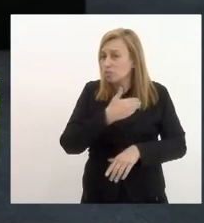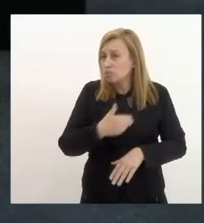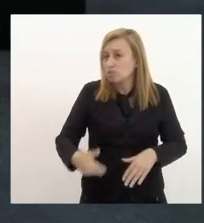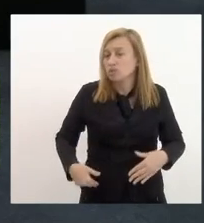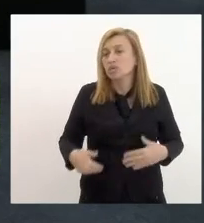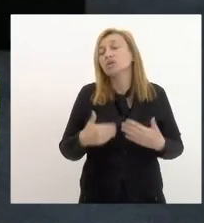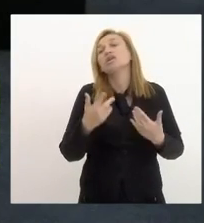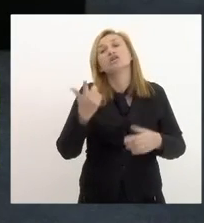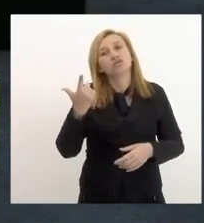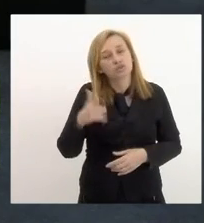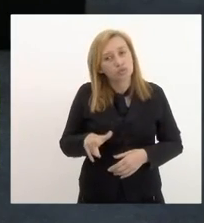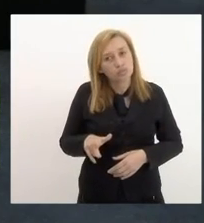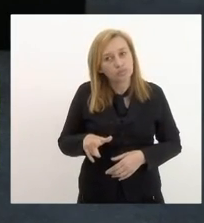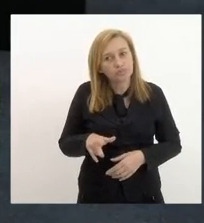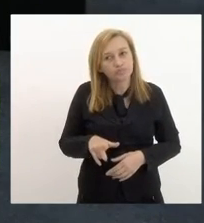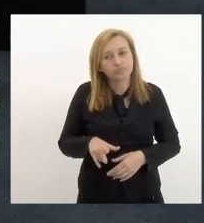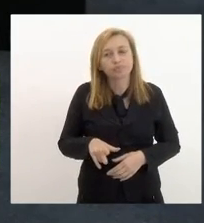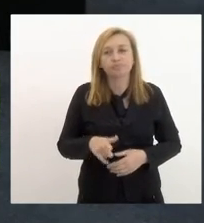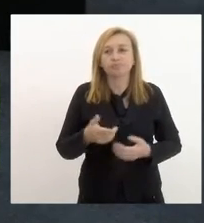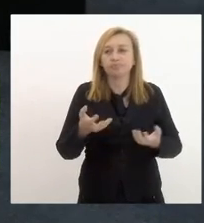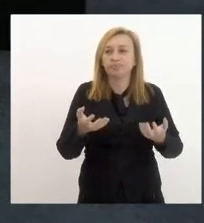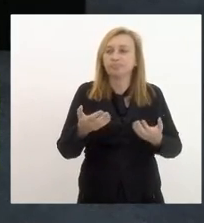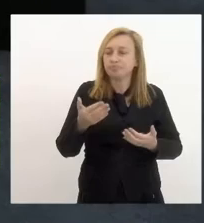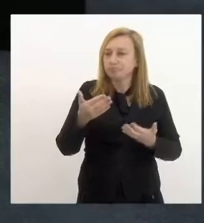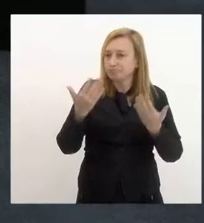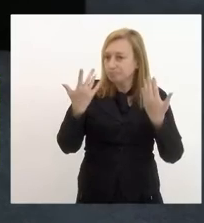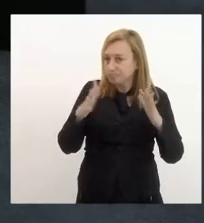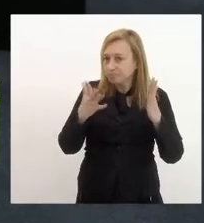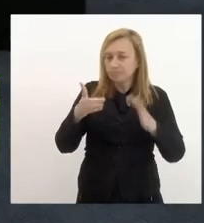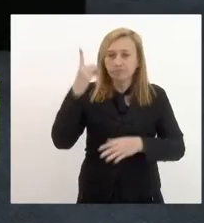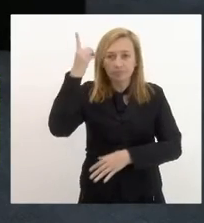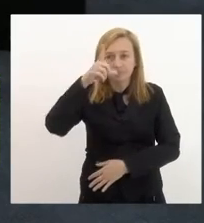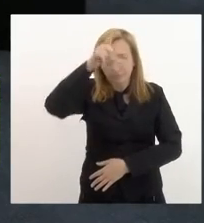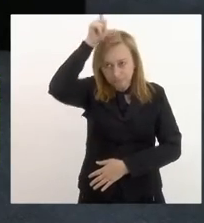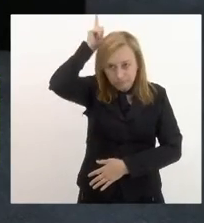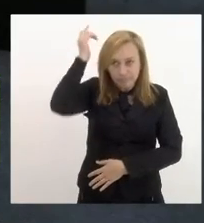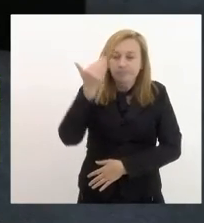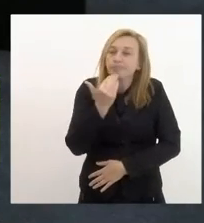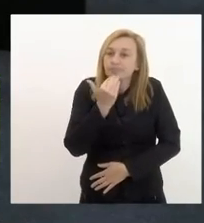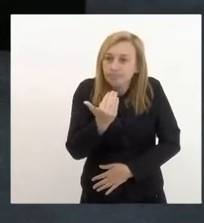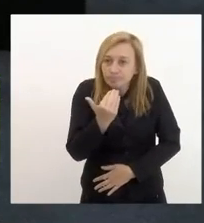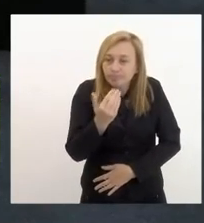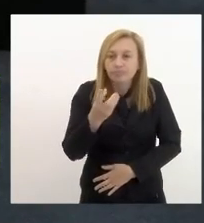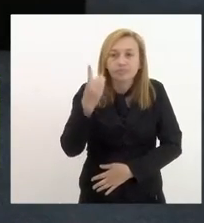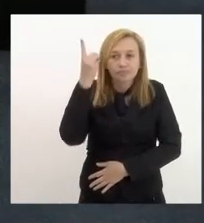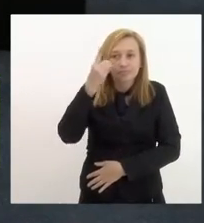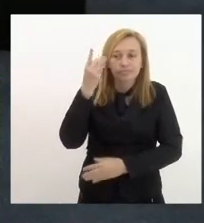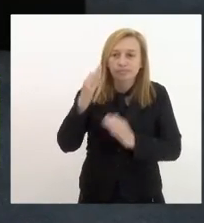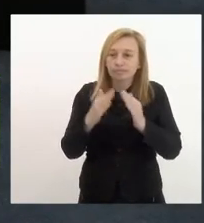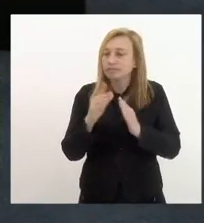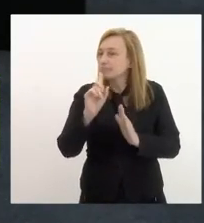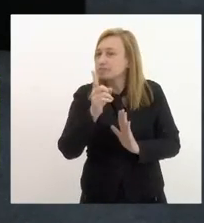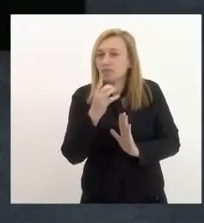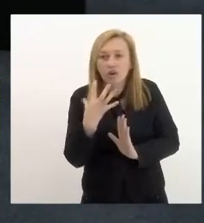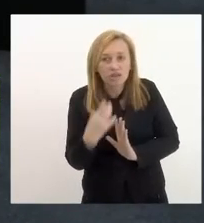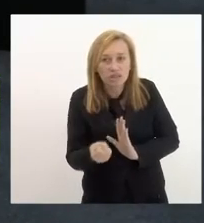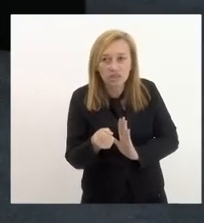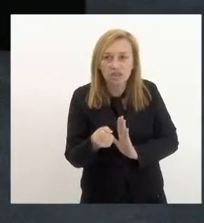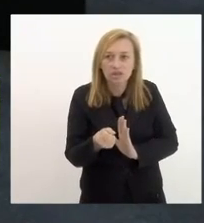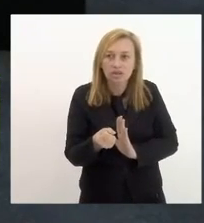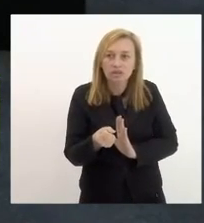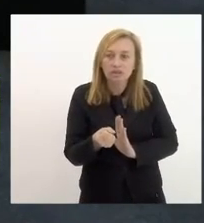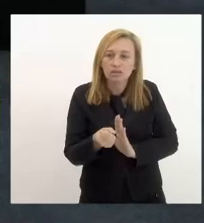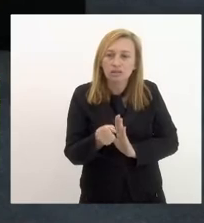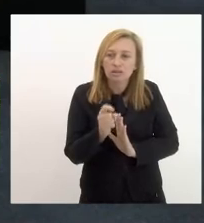e mais uma vez é queria cumprimentar o Deputado Luiz Paulo e pediram aos parlamentares da casa que não permitam a